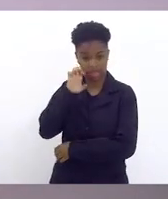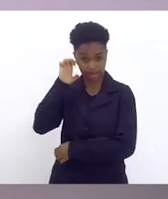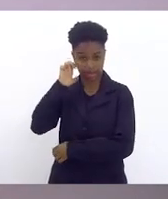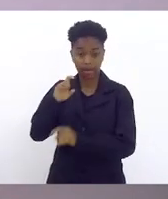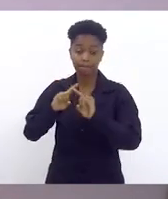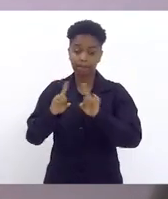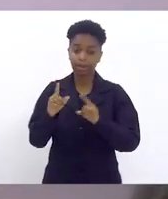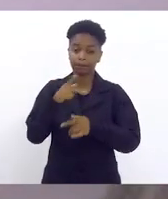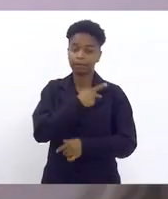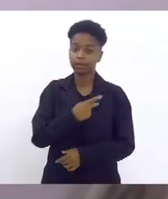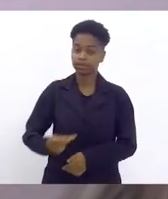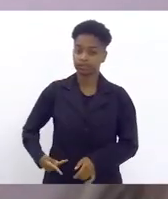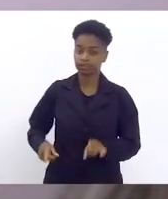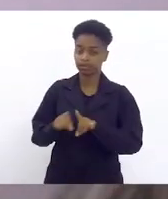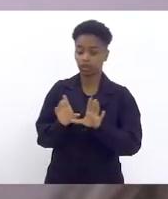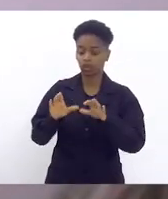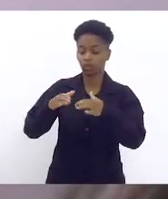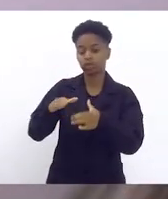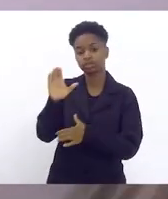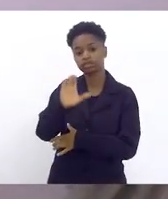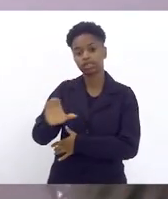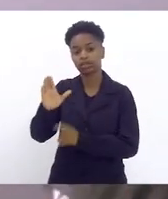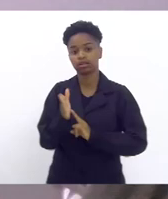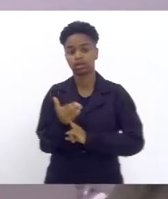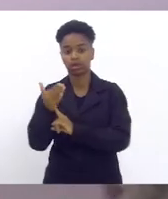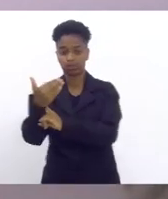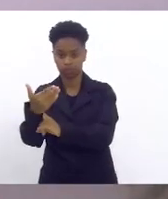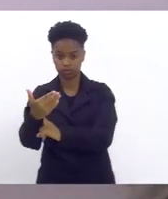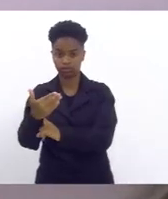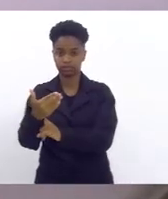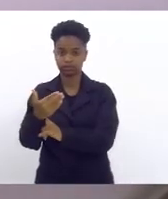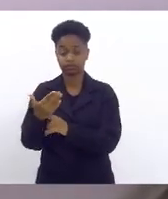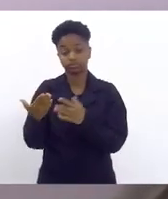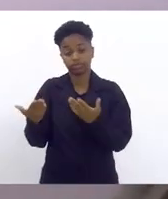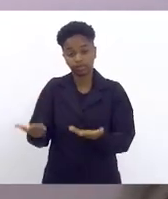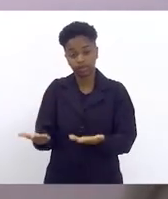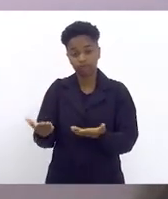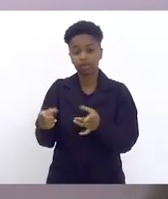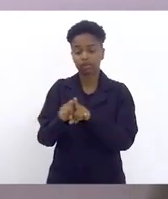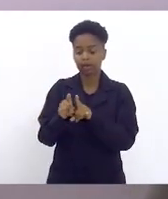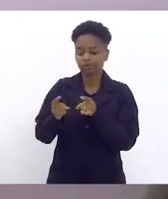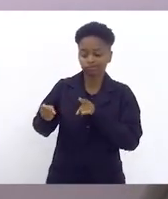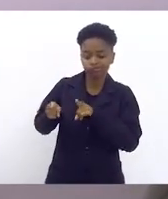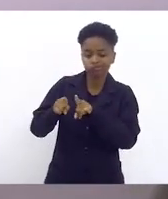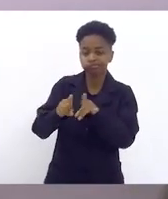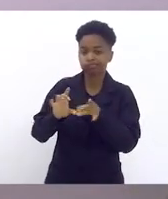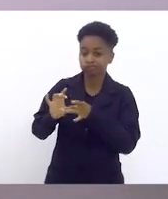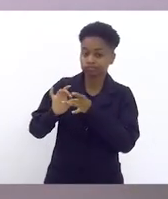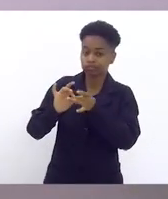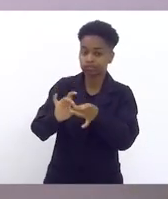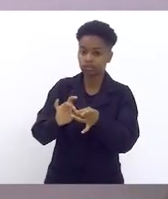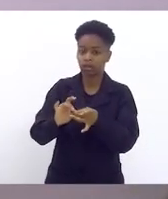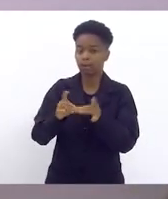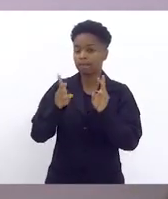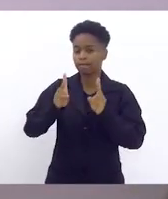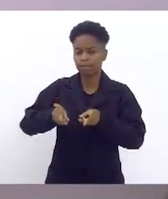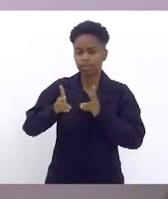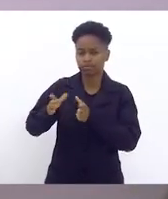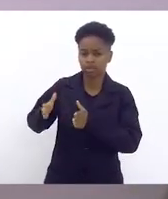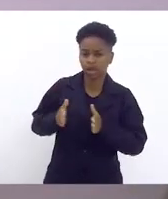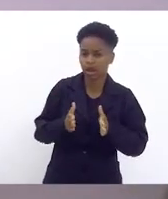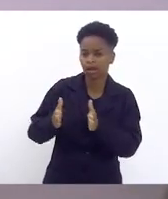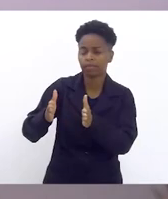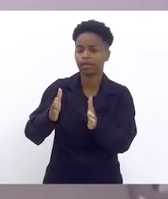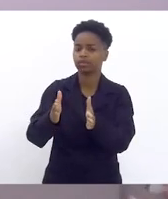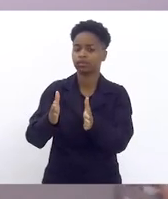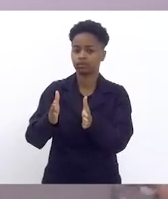presídio a comissão de Ciências e Tecnologia que de alguma maneira caminha né é pelos mesmos caminhos